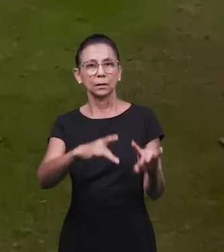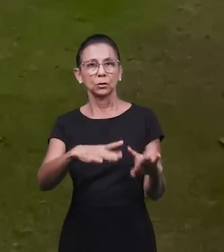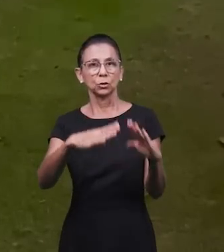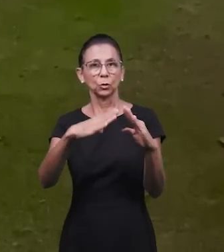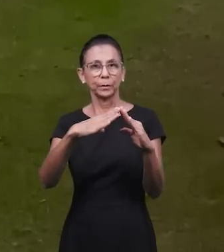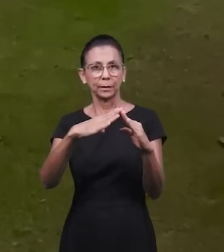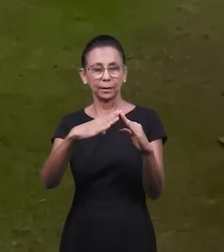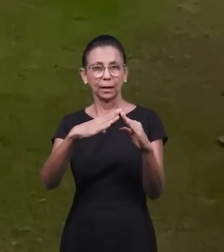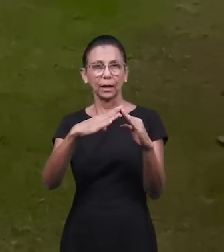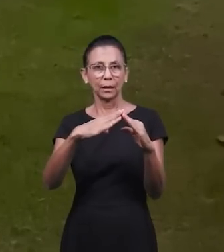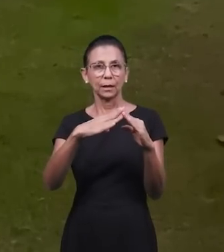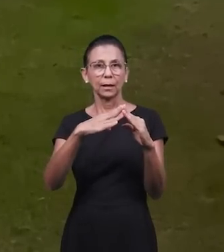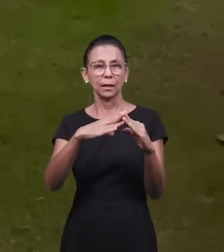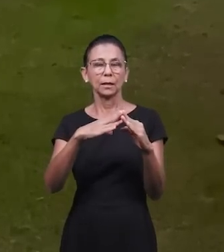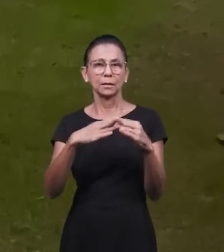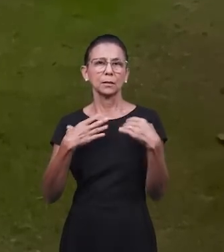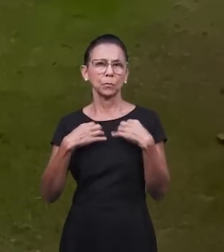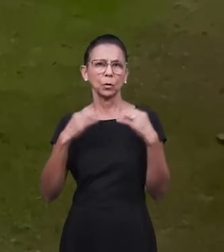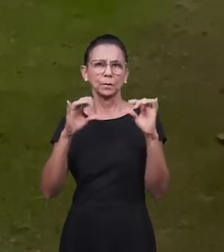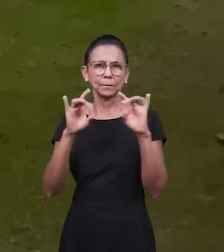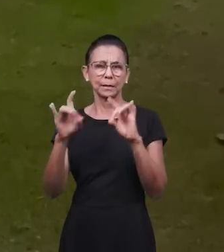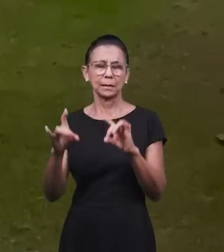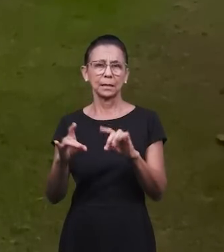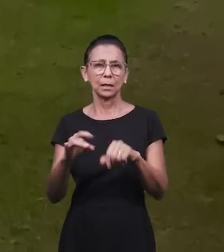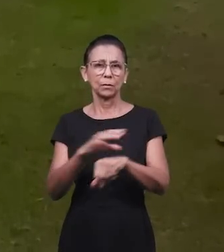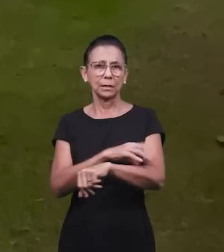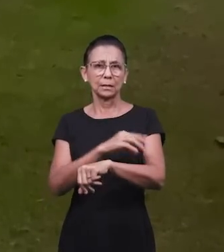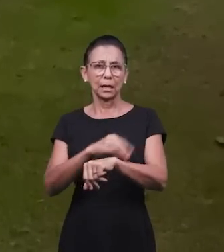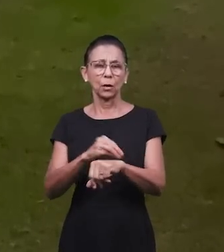de gala, que fala da veste de salvação,